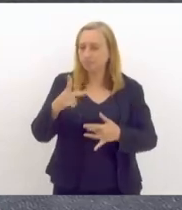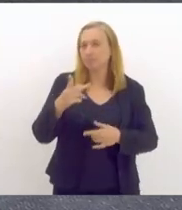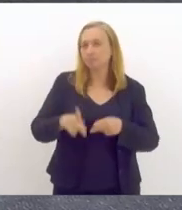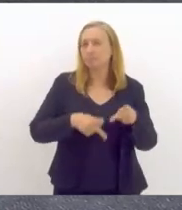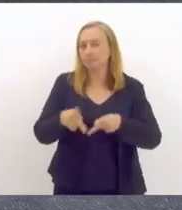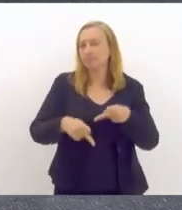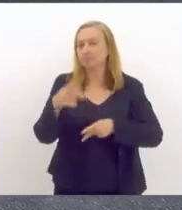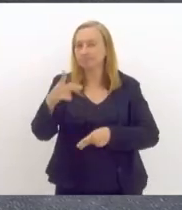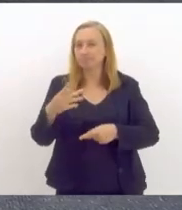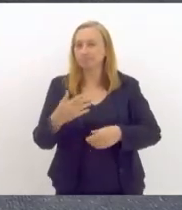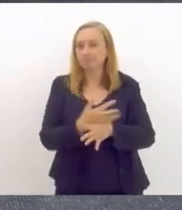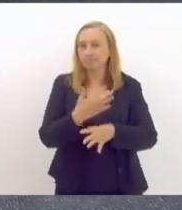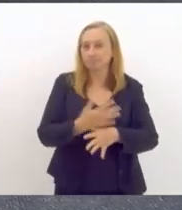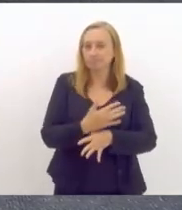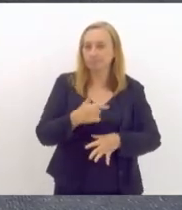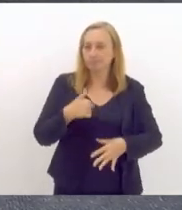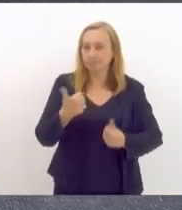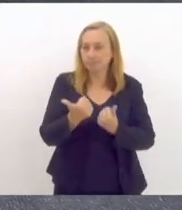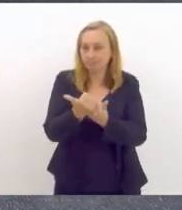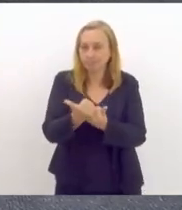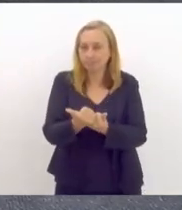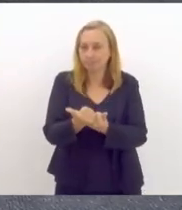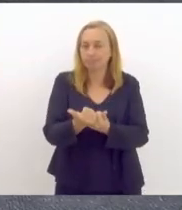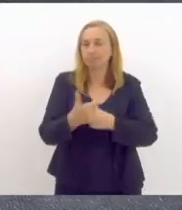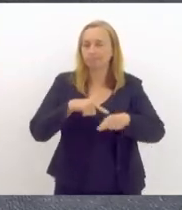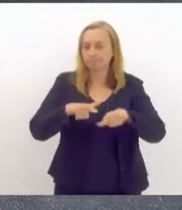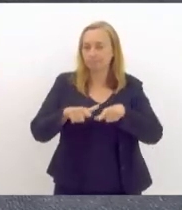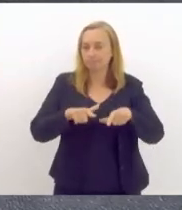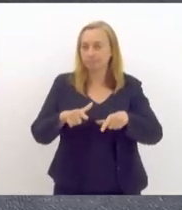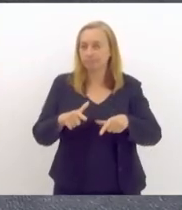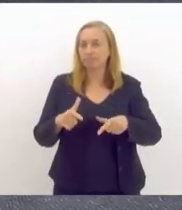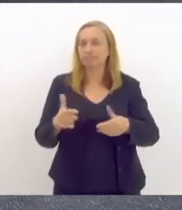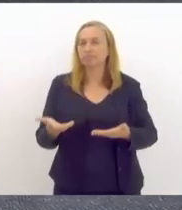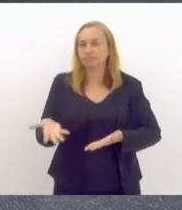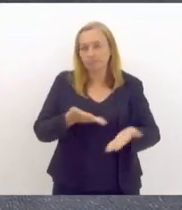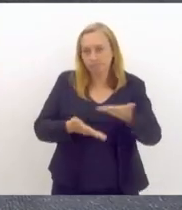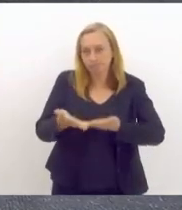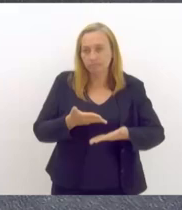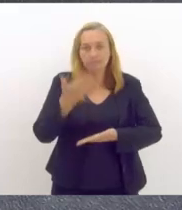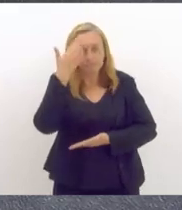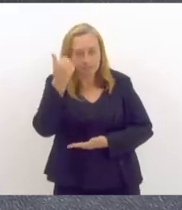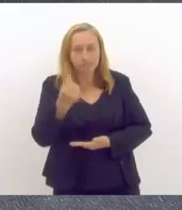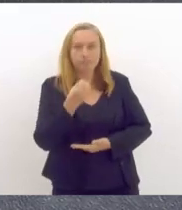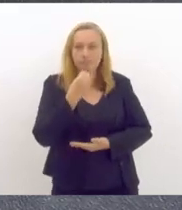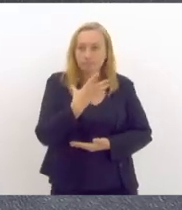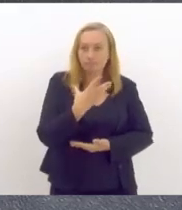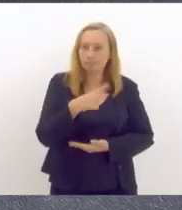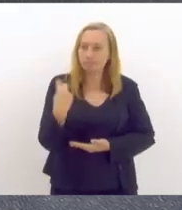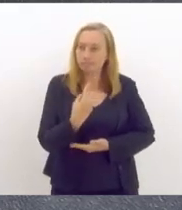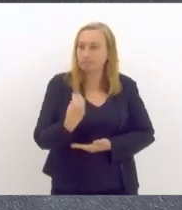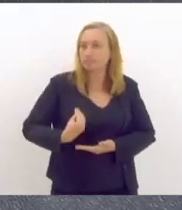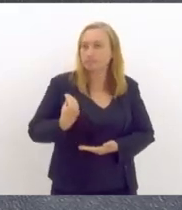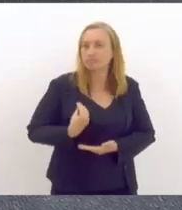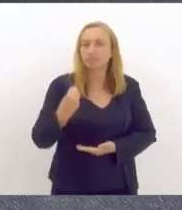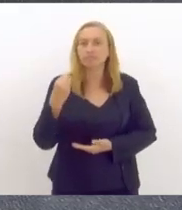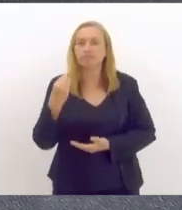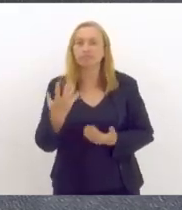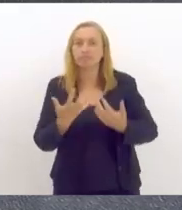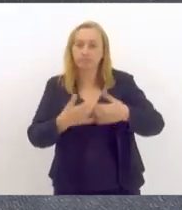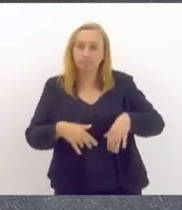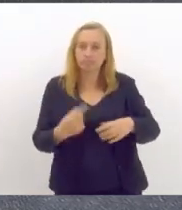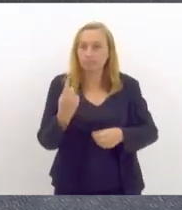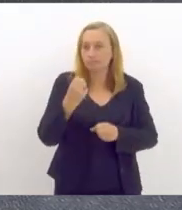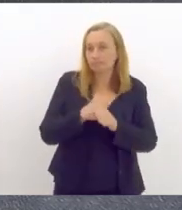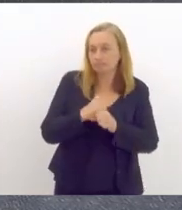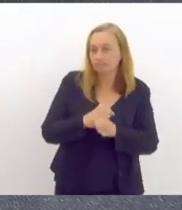e também colocar o nosso mandato à disposição para qualquer parceria o senhor sabe bem o que nós vivemos em Petrópolis há um ano atrás